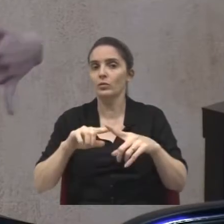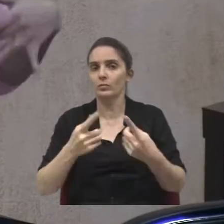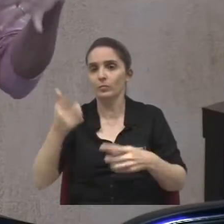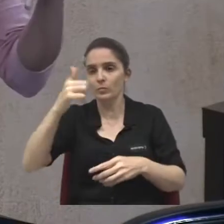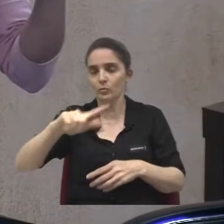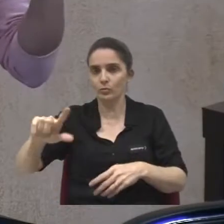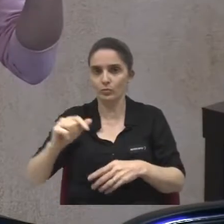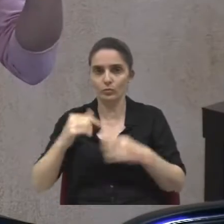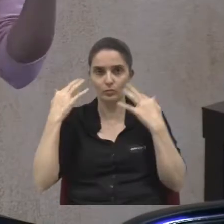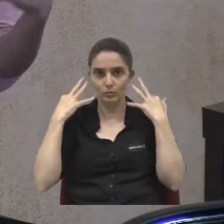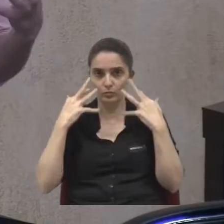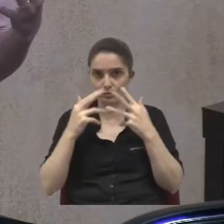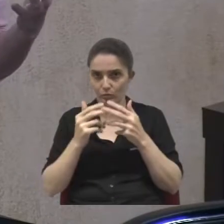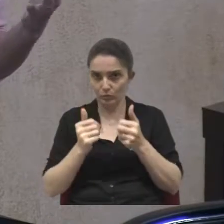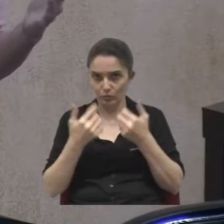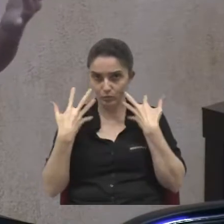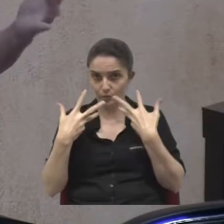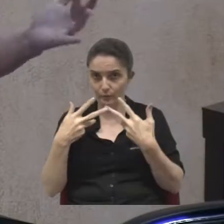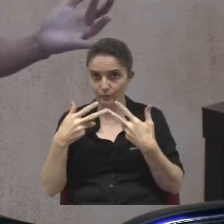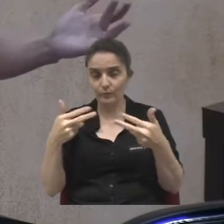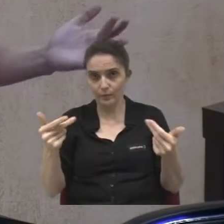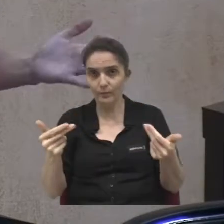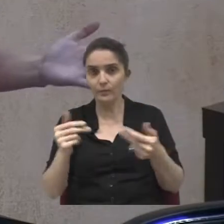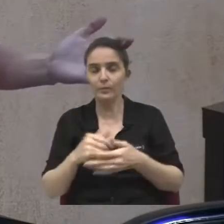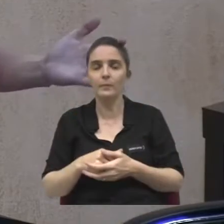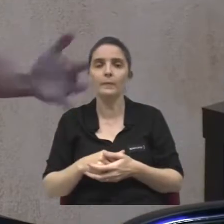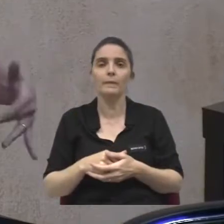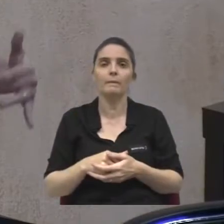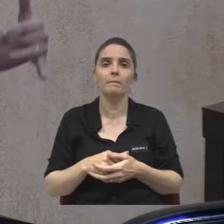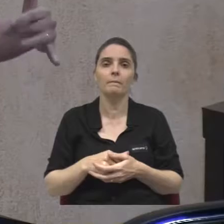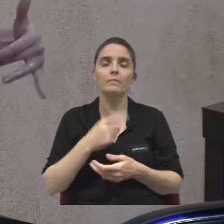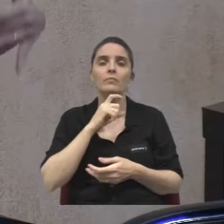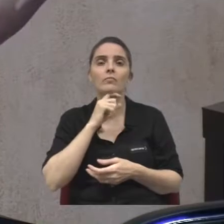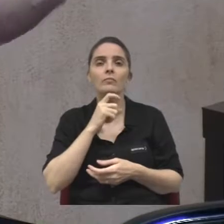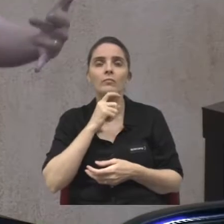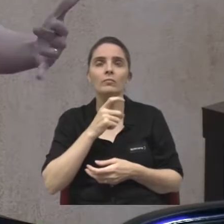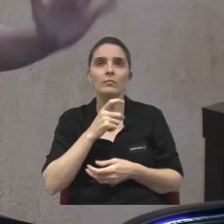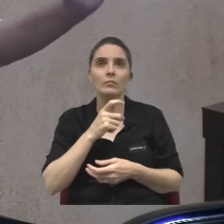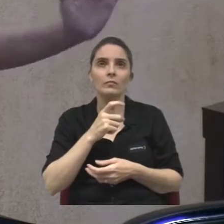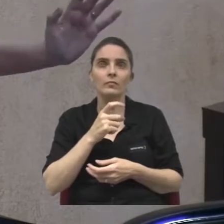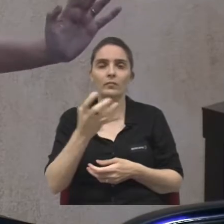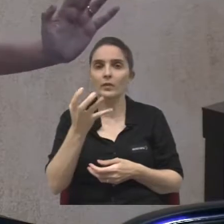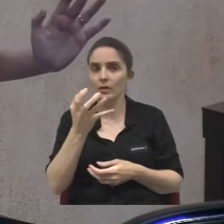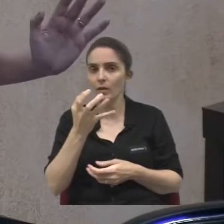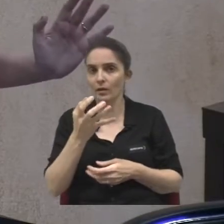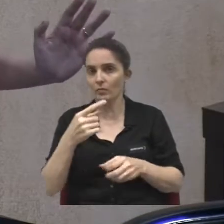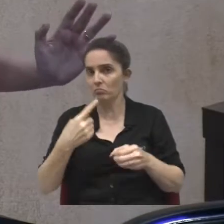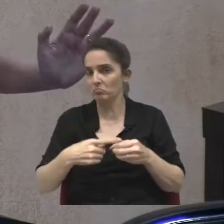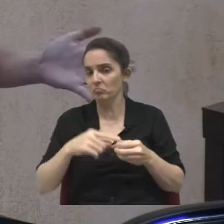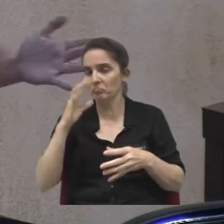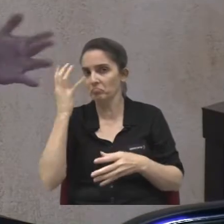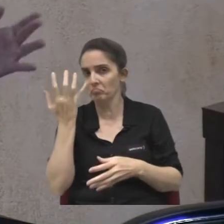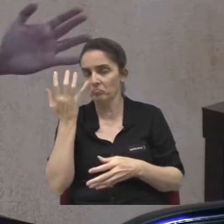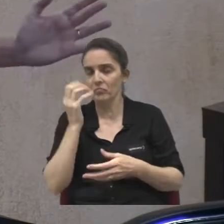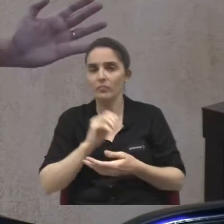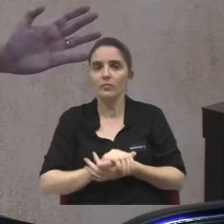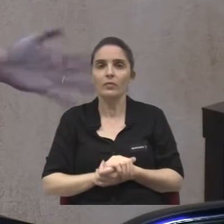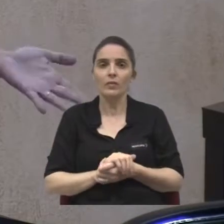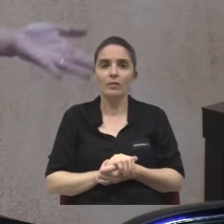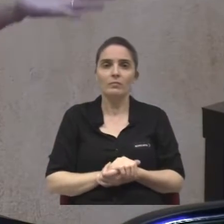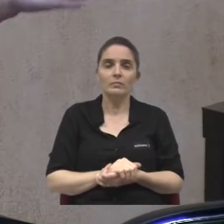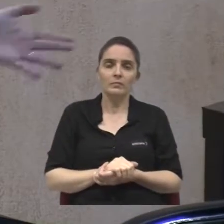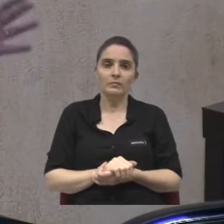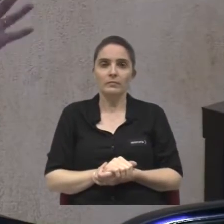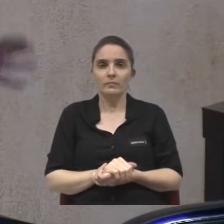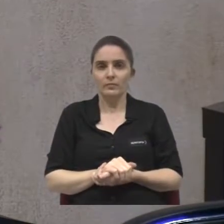de vetor, e eu acho que ninguém aqui da cidade quer que o negócio aconteça para depois tentar resolver. A campanha